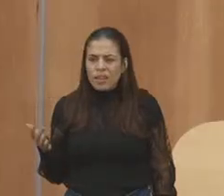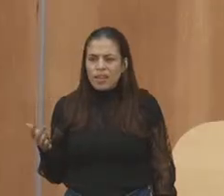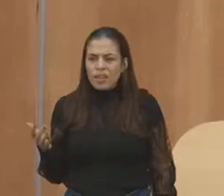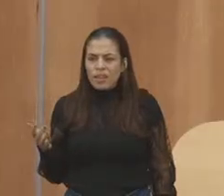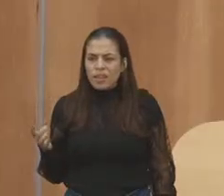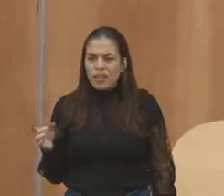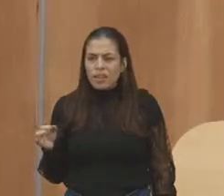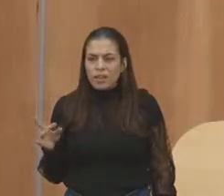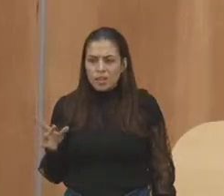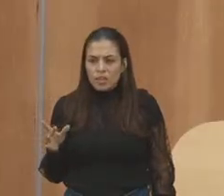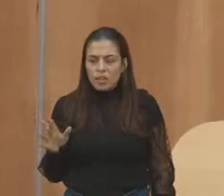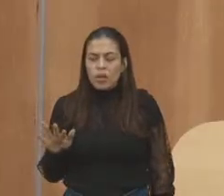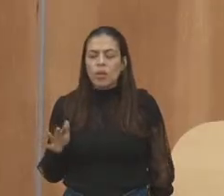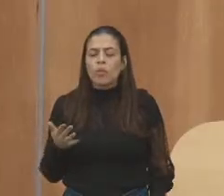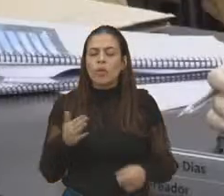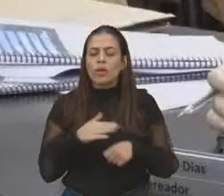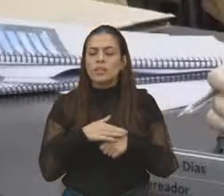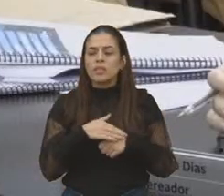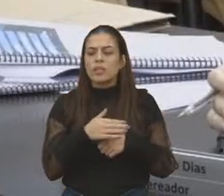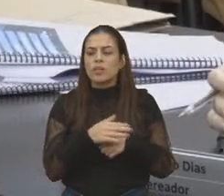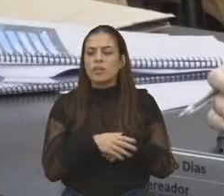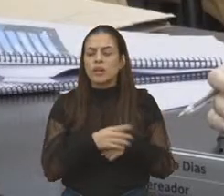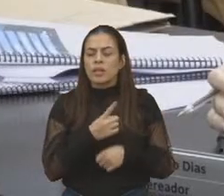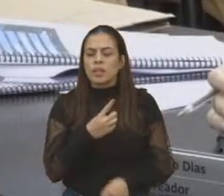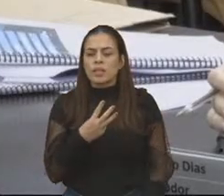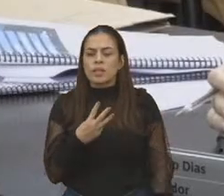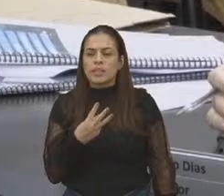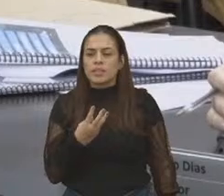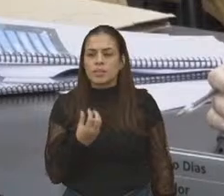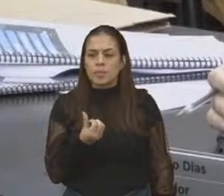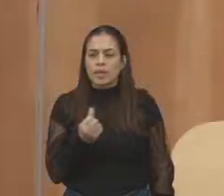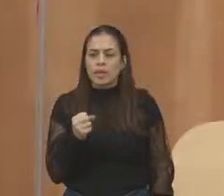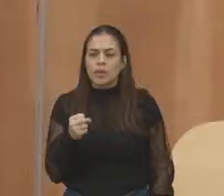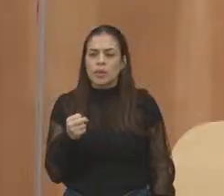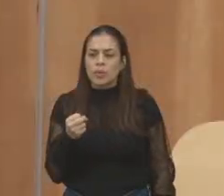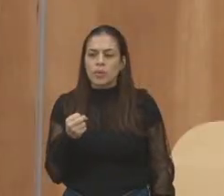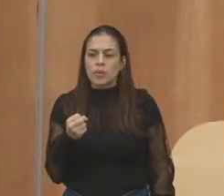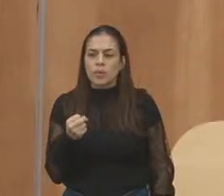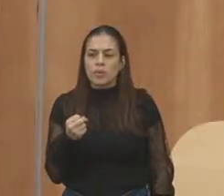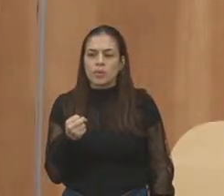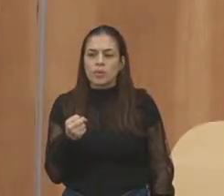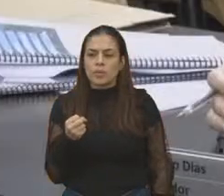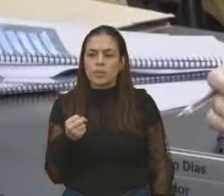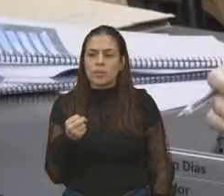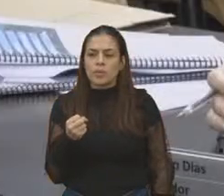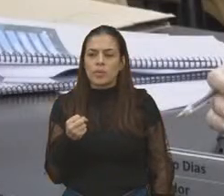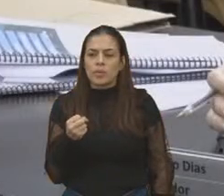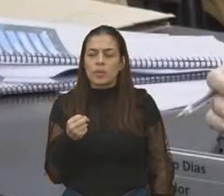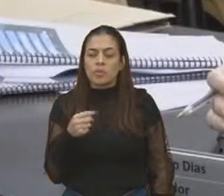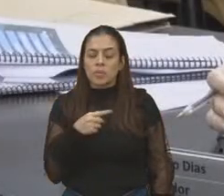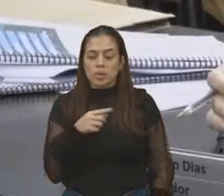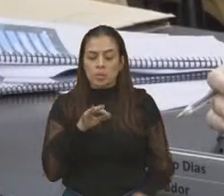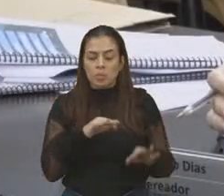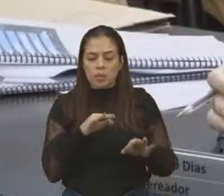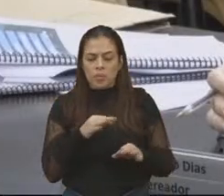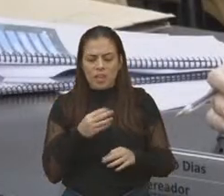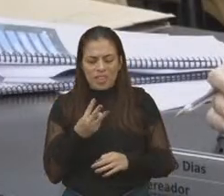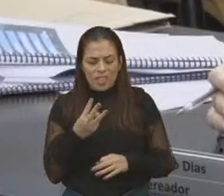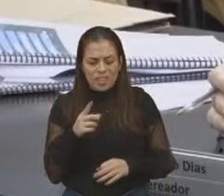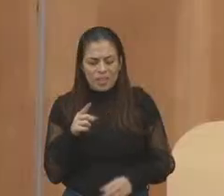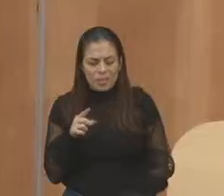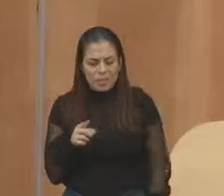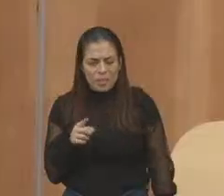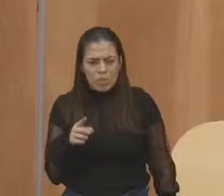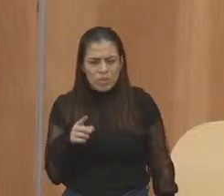Só repete o nome da ação. Ação 1368, pronto-socorro municipal. Está aqui o programa, R$ 3.100. O